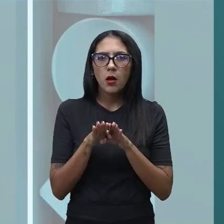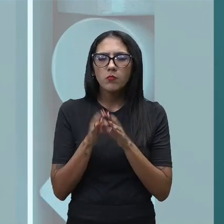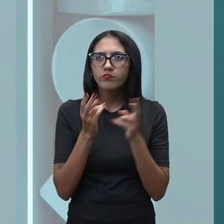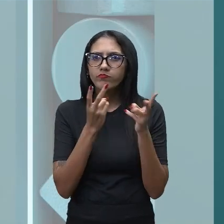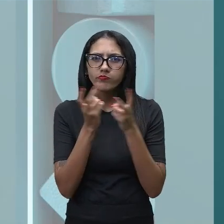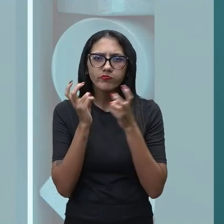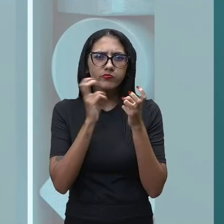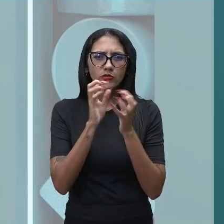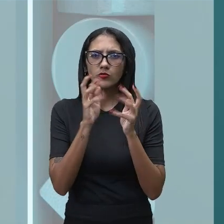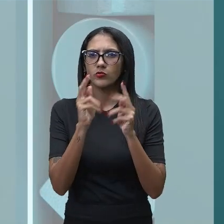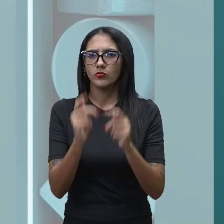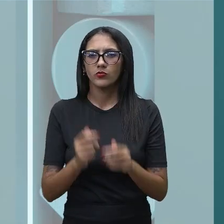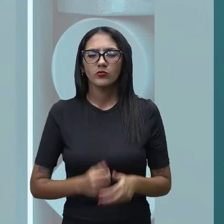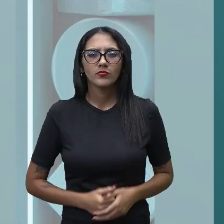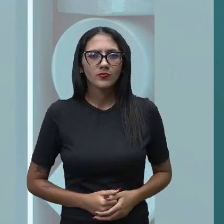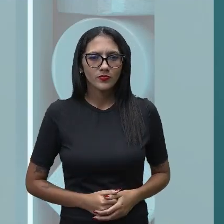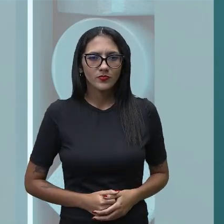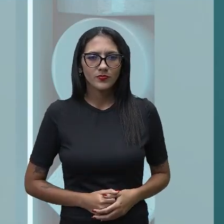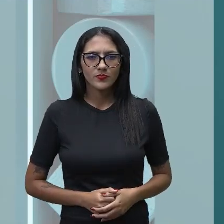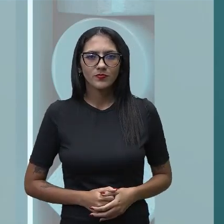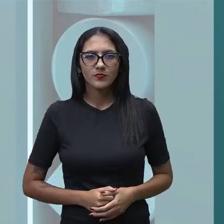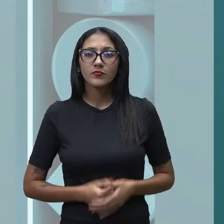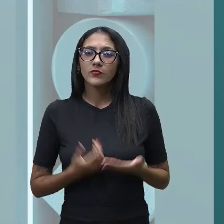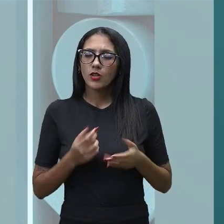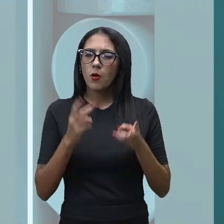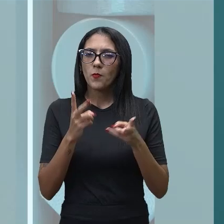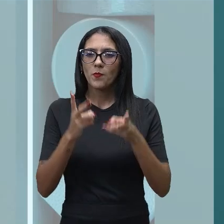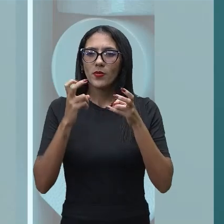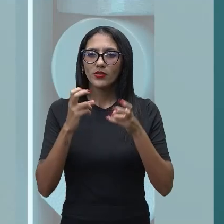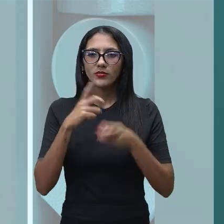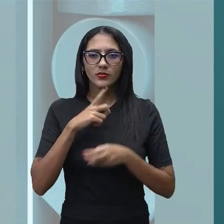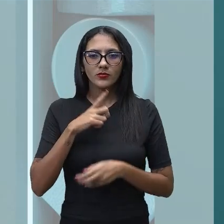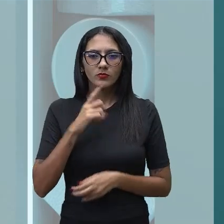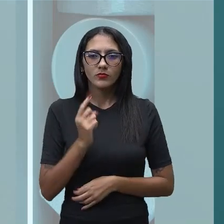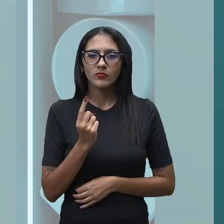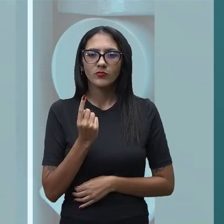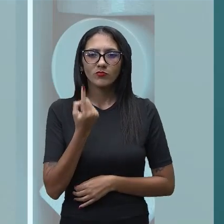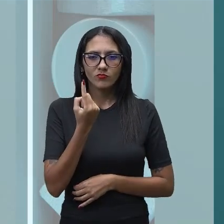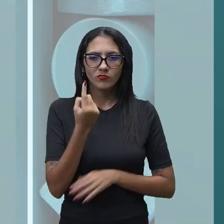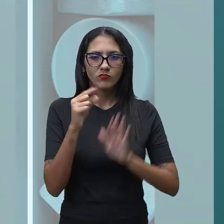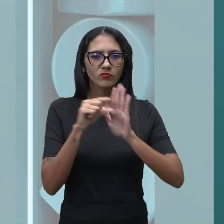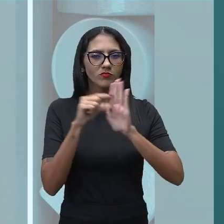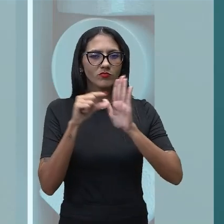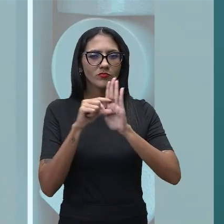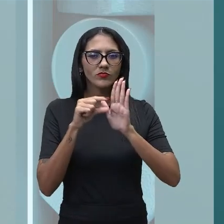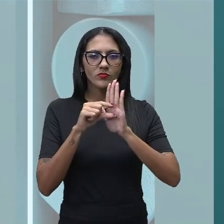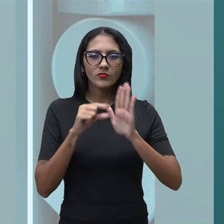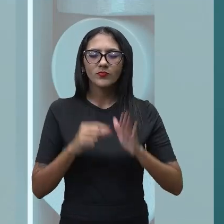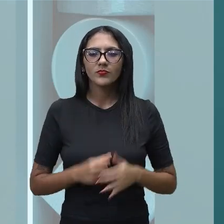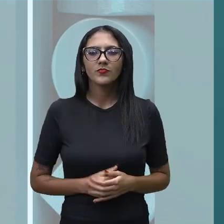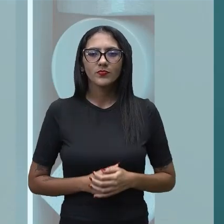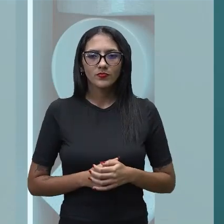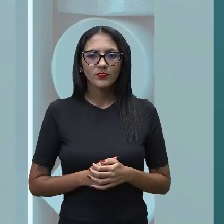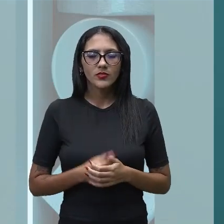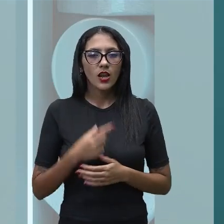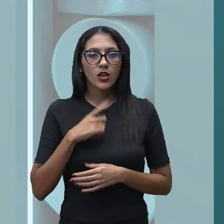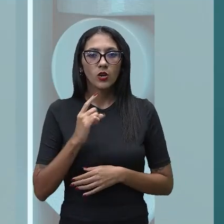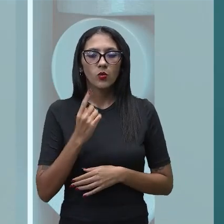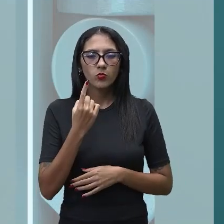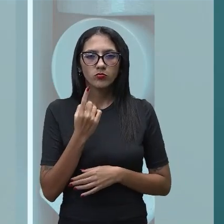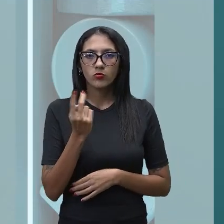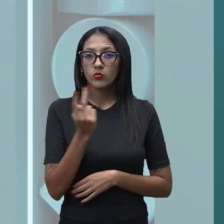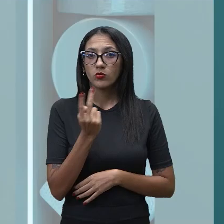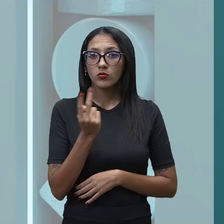ok? Observem um verso específico, voltando lá ao início do nosso texto, do canto de número 2